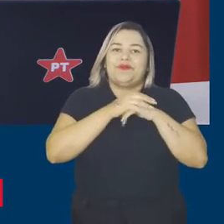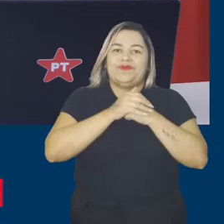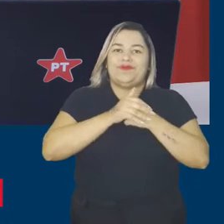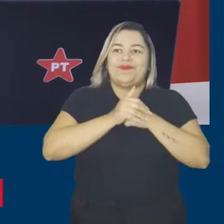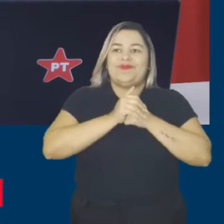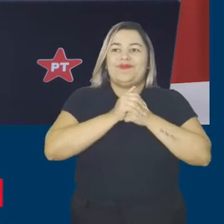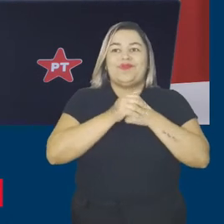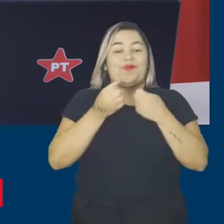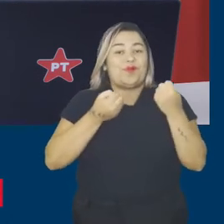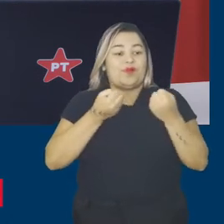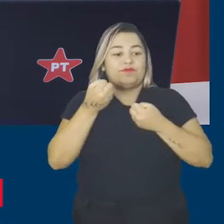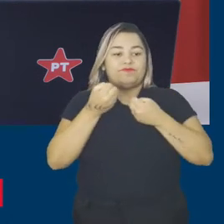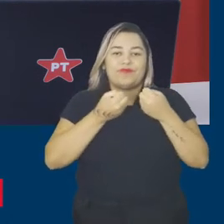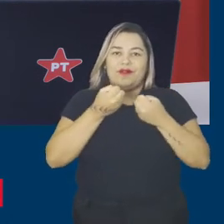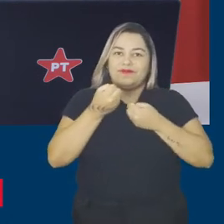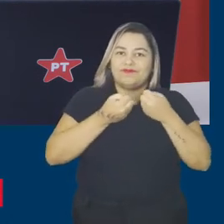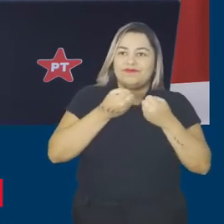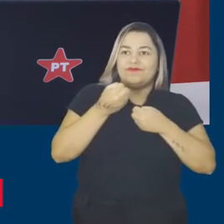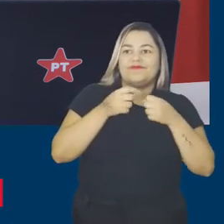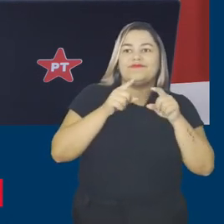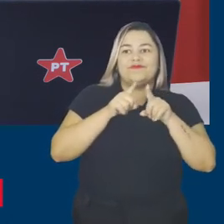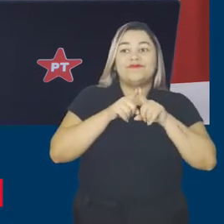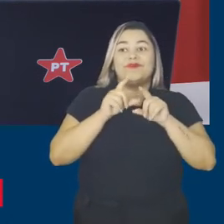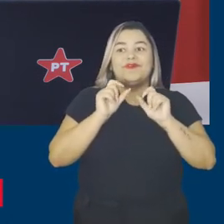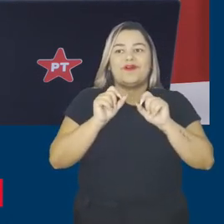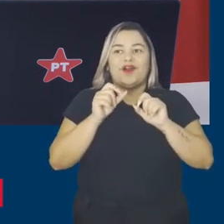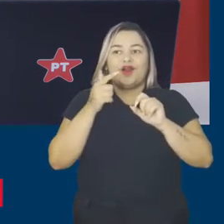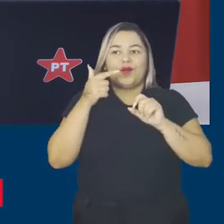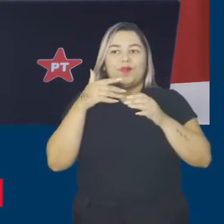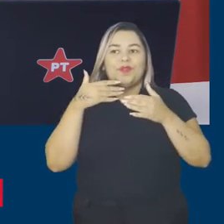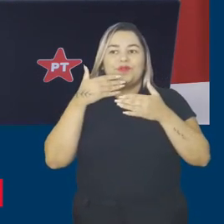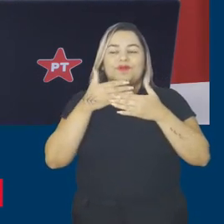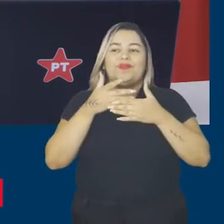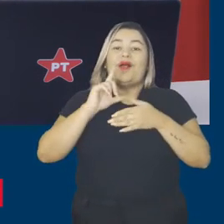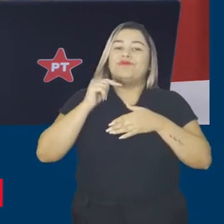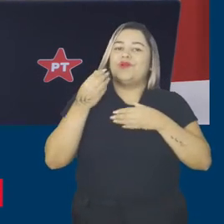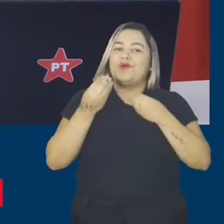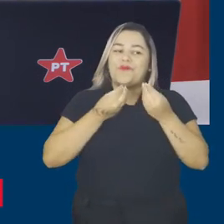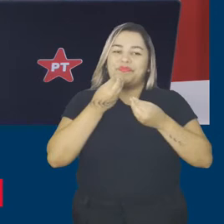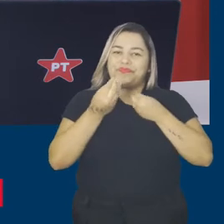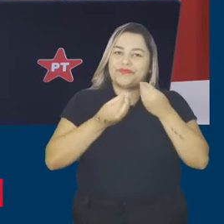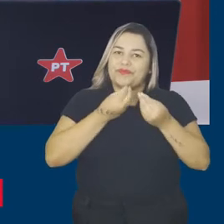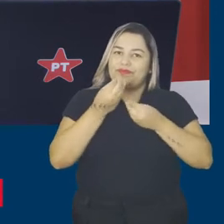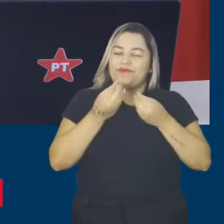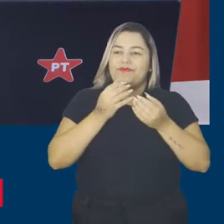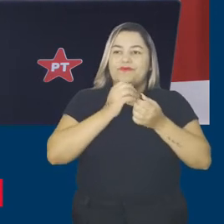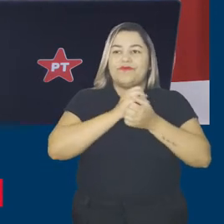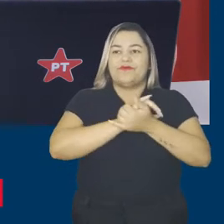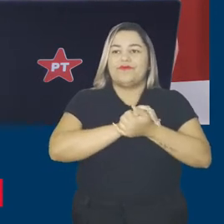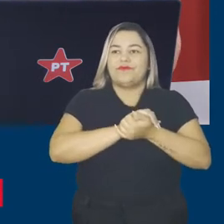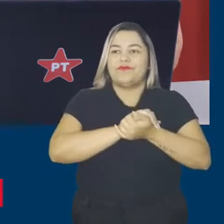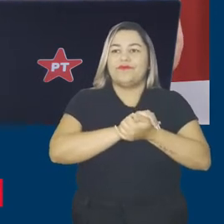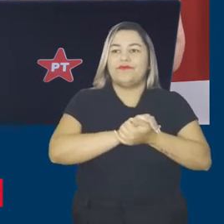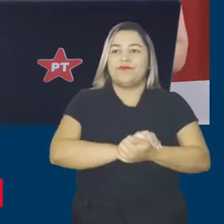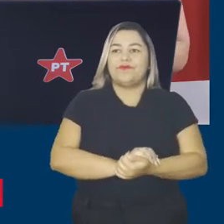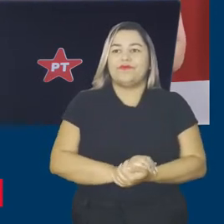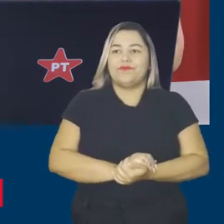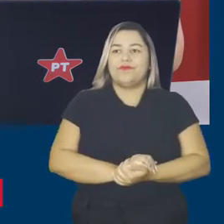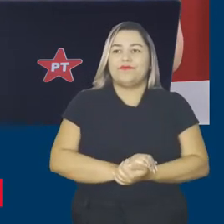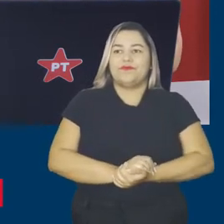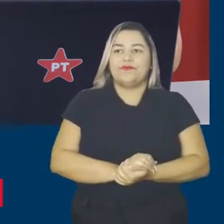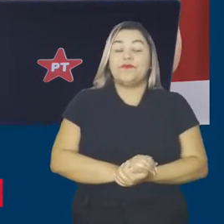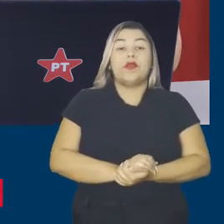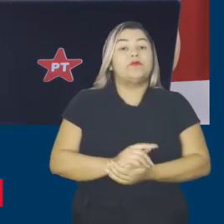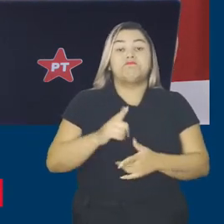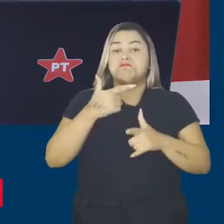pelo carro, mas a gente dá um jeito e participa, porque não tem jeito. Não, tá, não tem problema nenhum. Aí, TVPT. Não